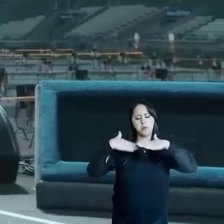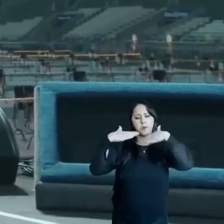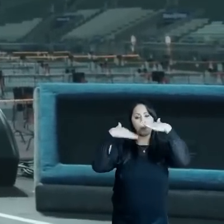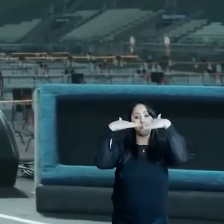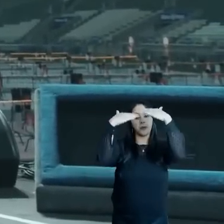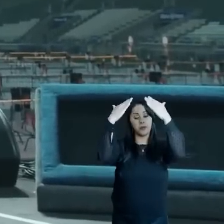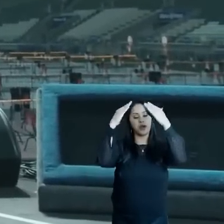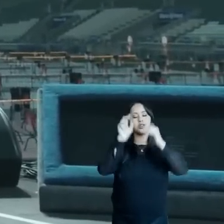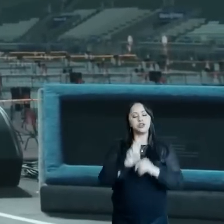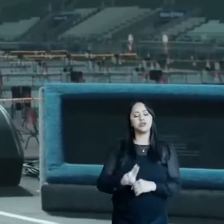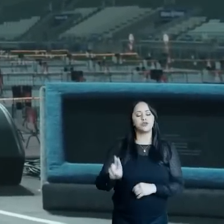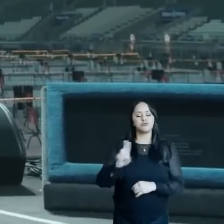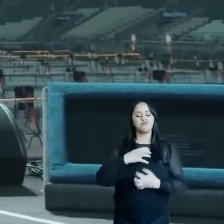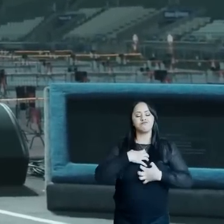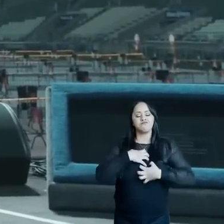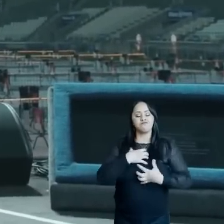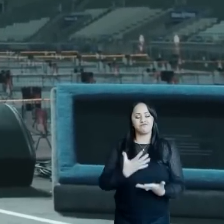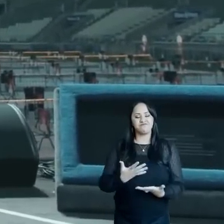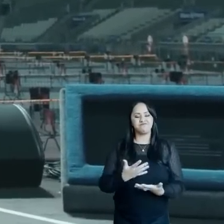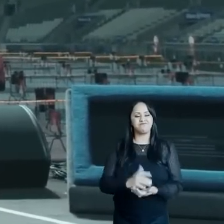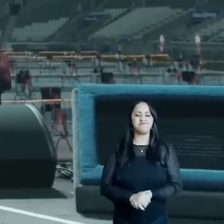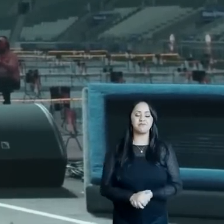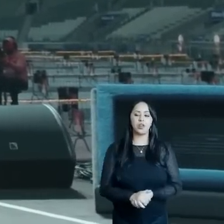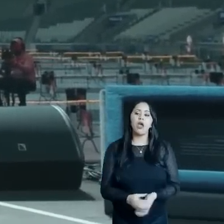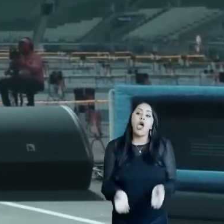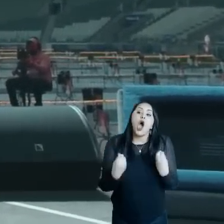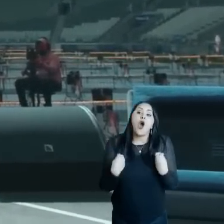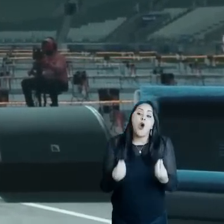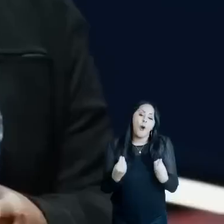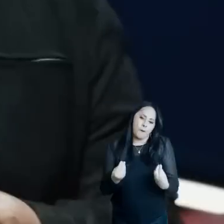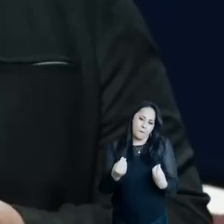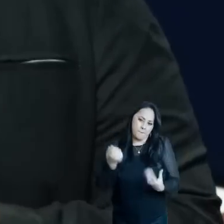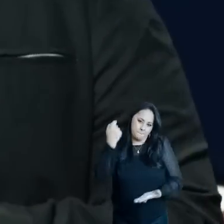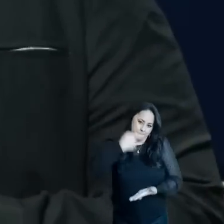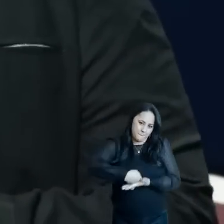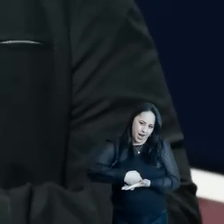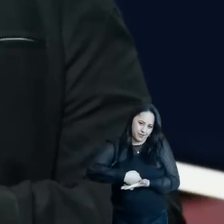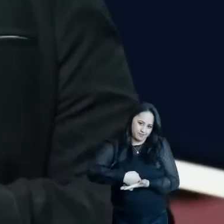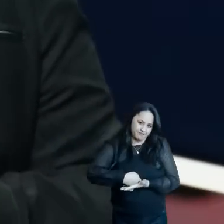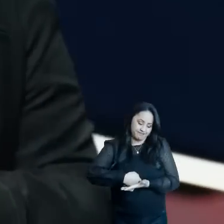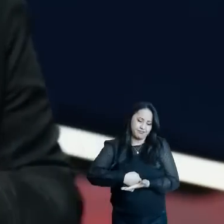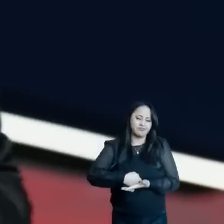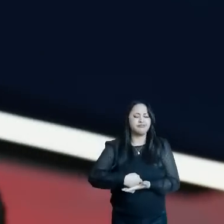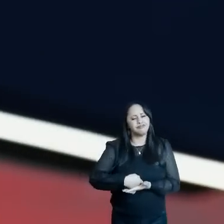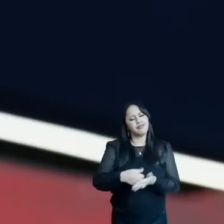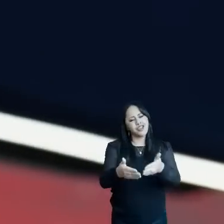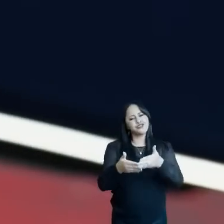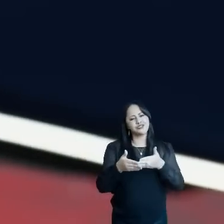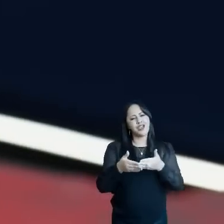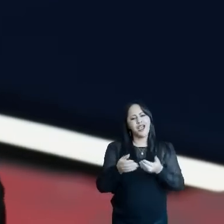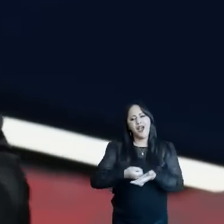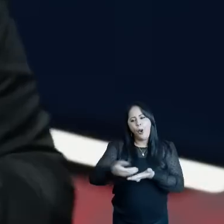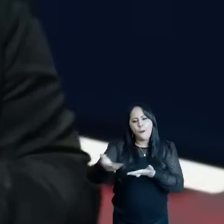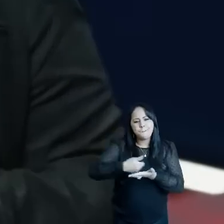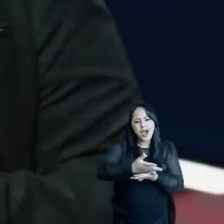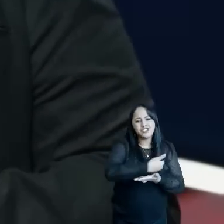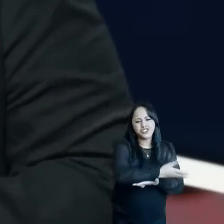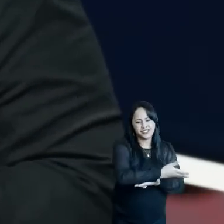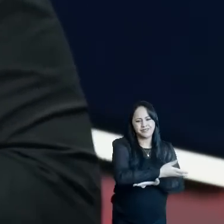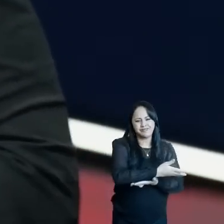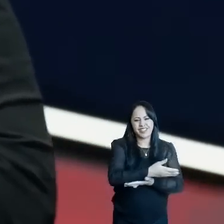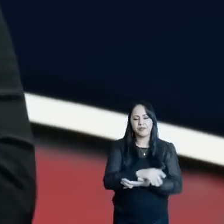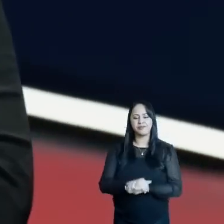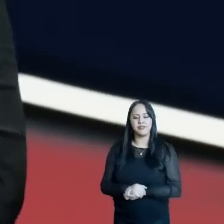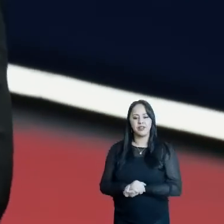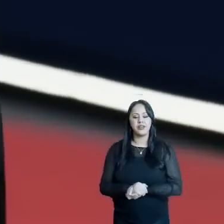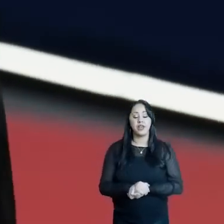e usufruir desse crescimento. Como que vocês podem pagar por isso? Compartilhe aí, é possível? Fecha